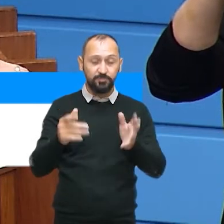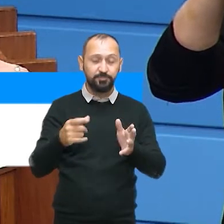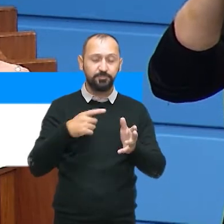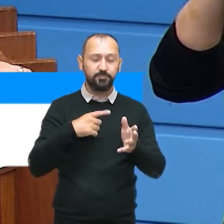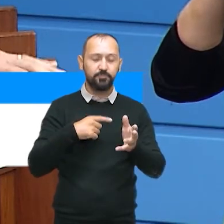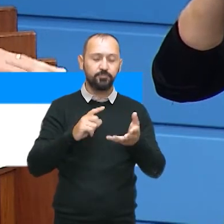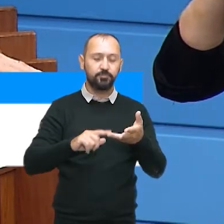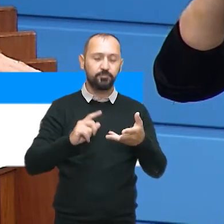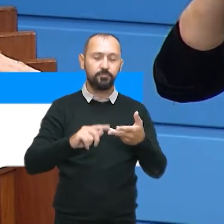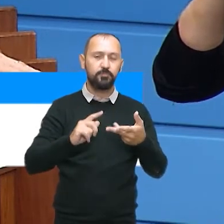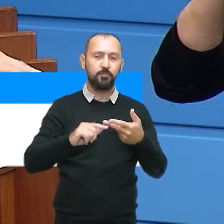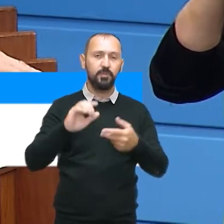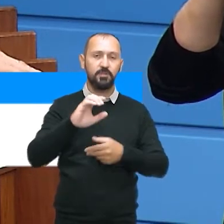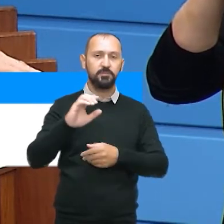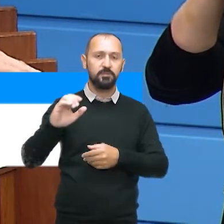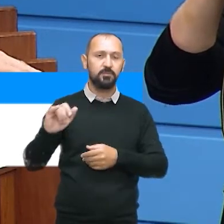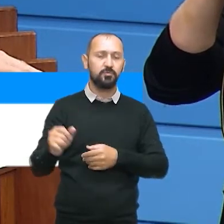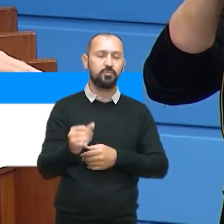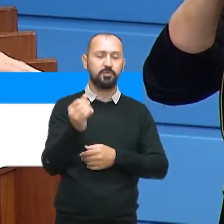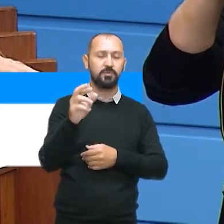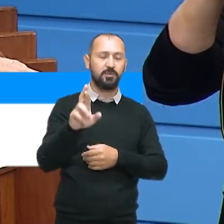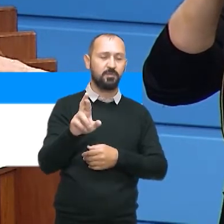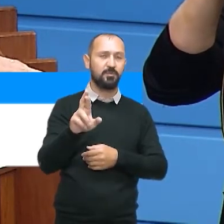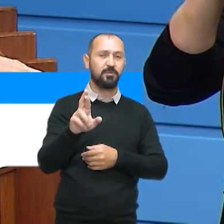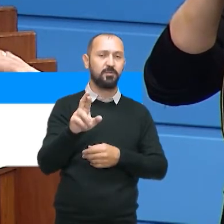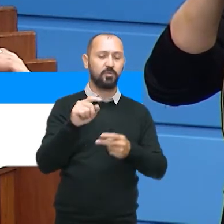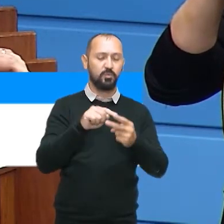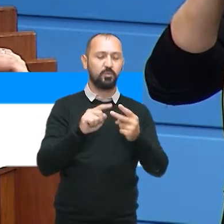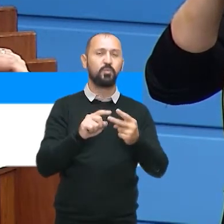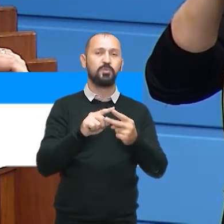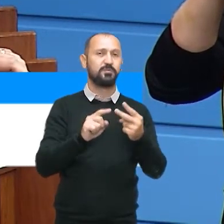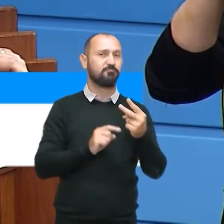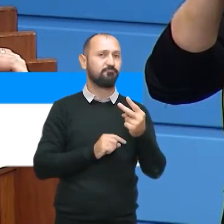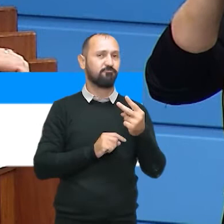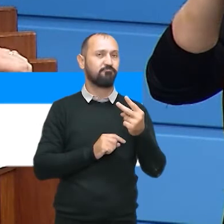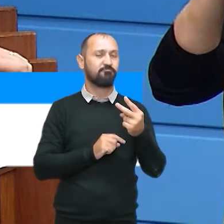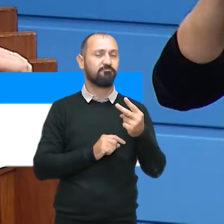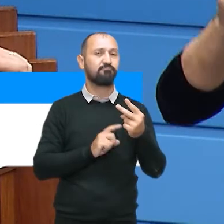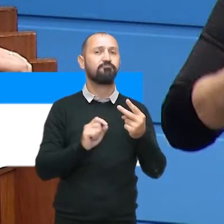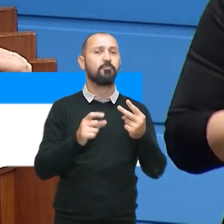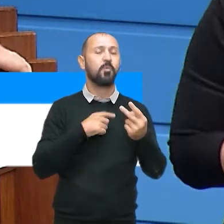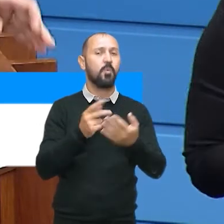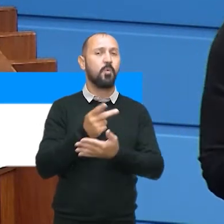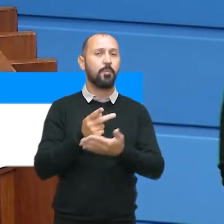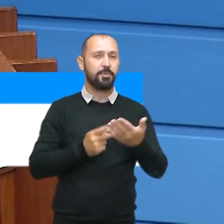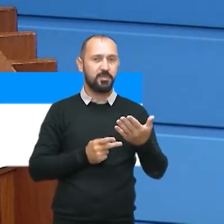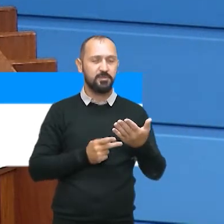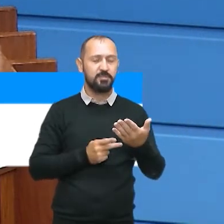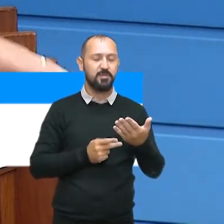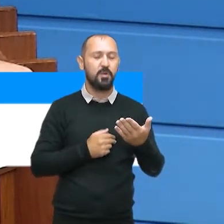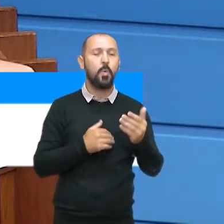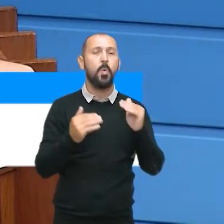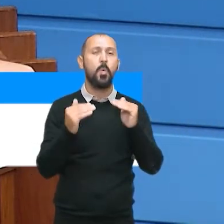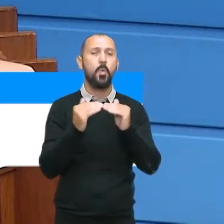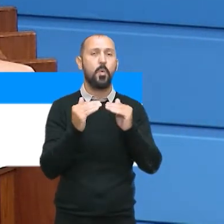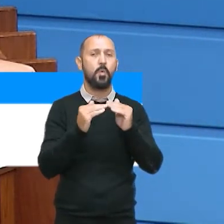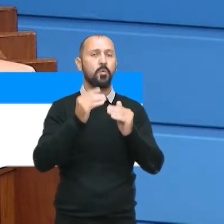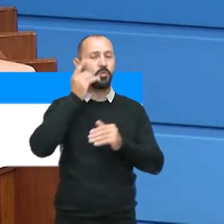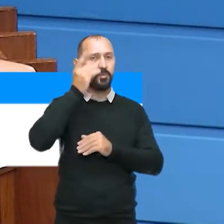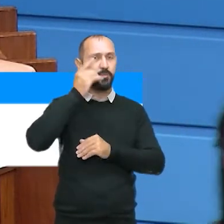Presidente, o projeto passou na CCJ 2 vezes. A primeira vez com um brilhante